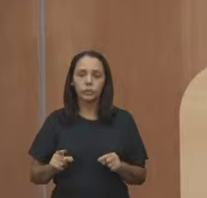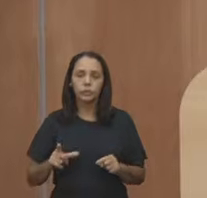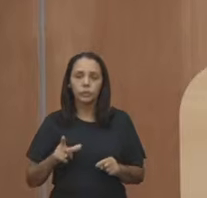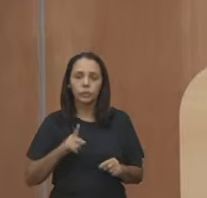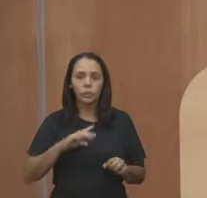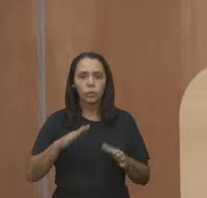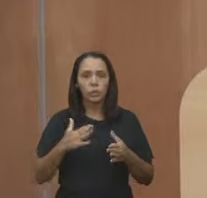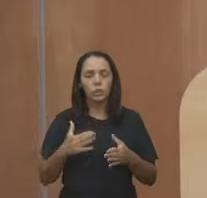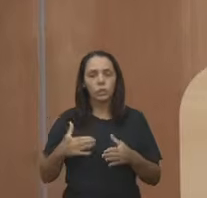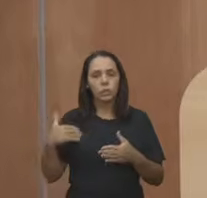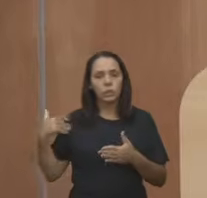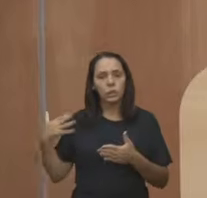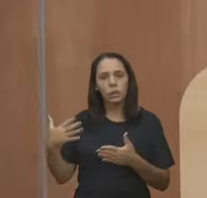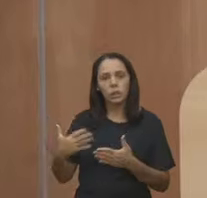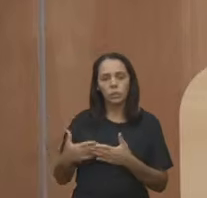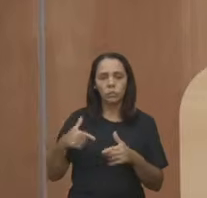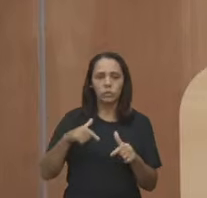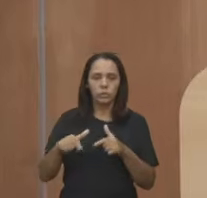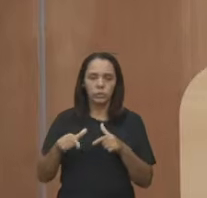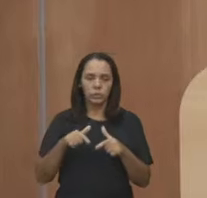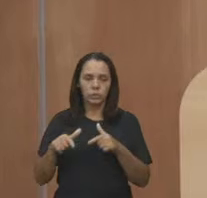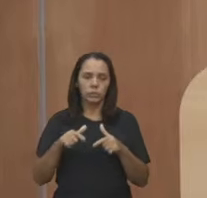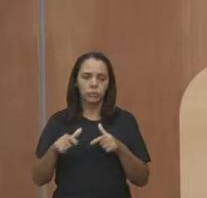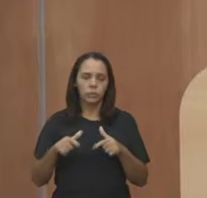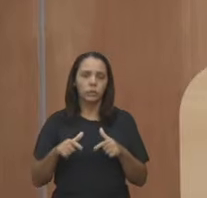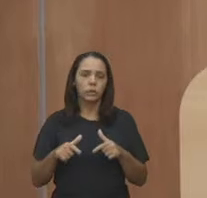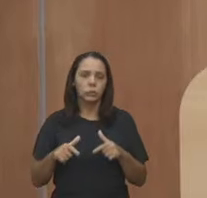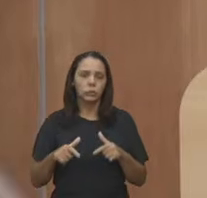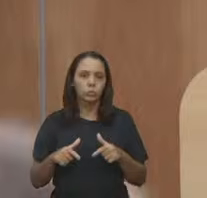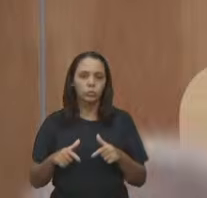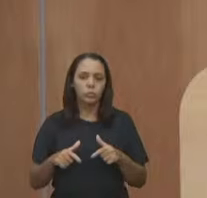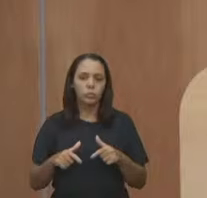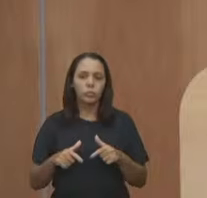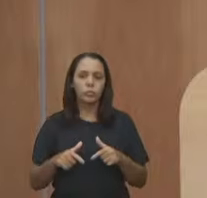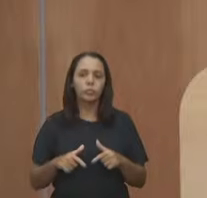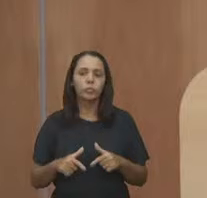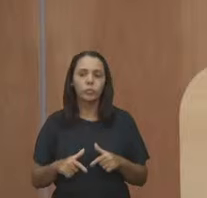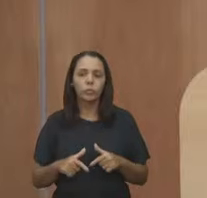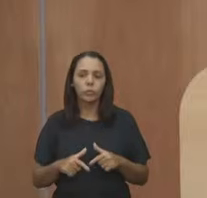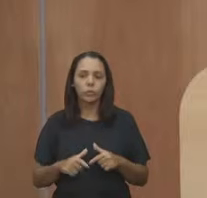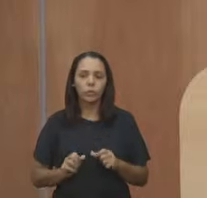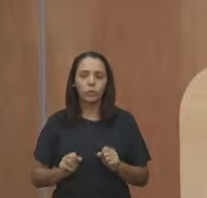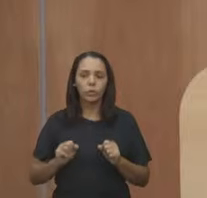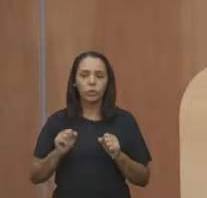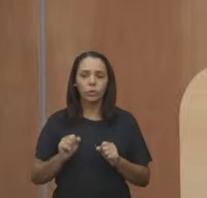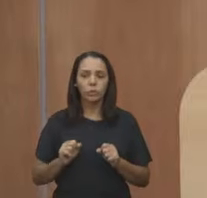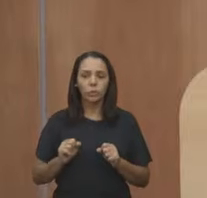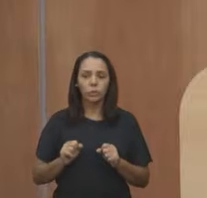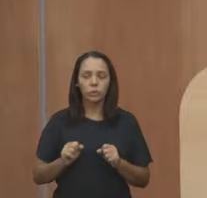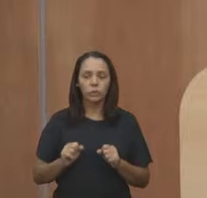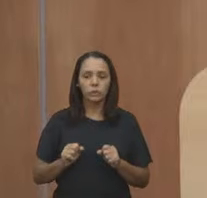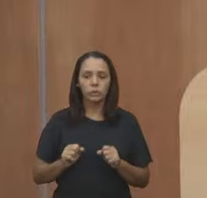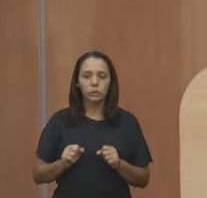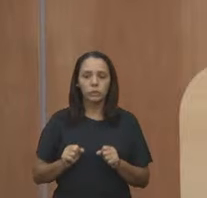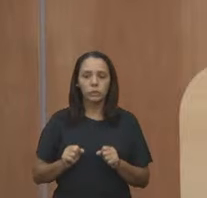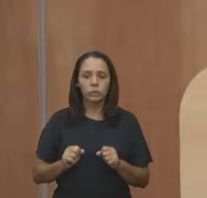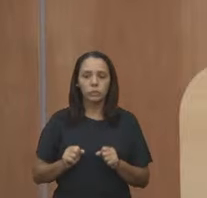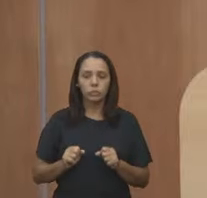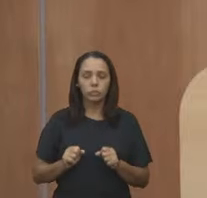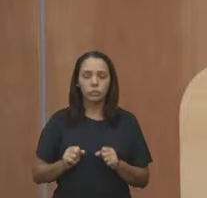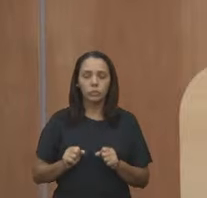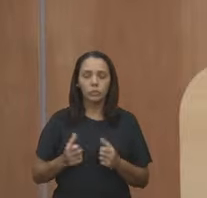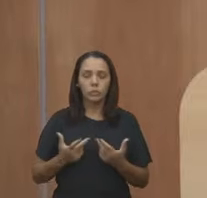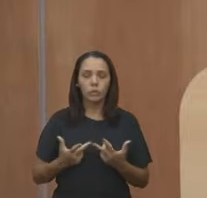casa voltem a incidir enfim, nas carreiras deles para o período da pandemia. Na pandemia isso ficou